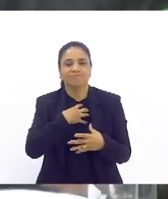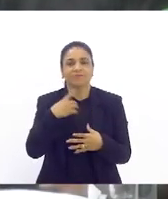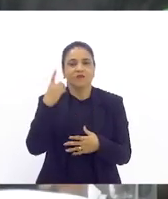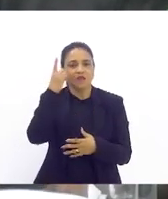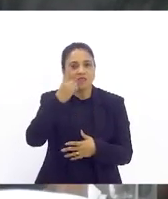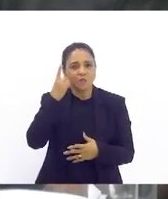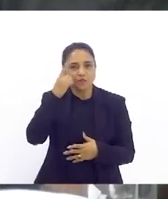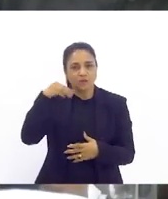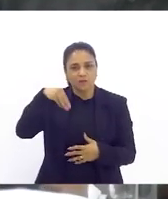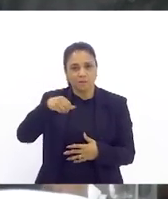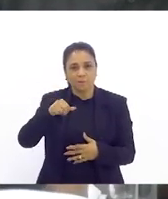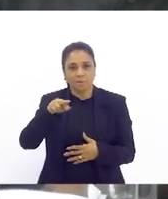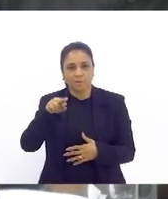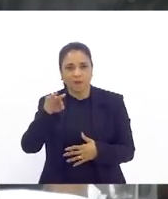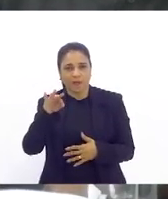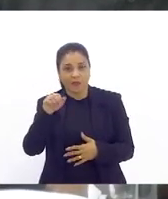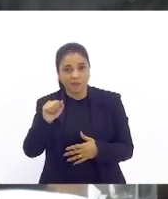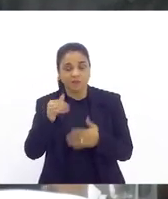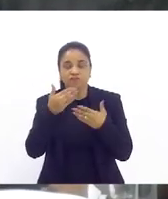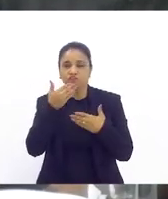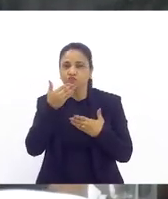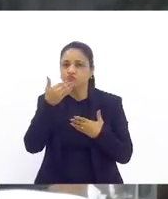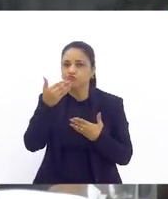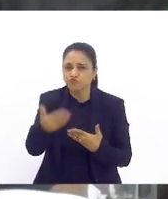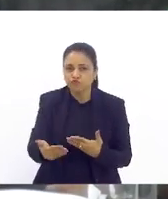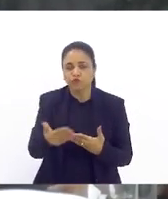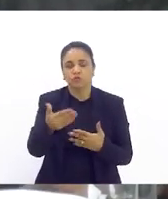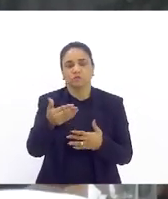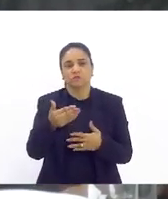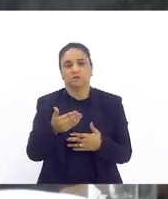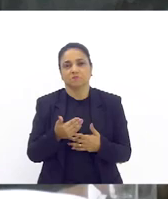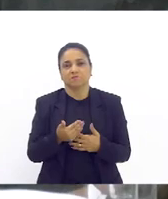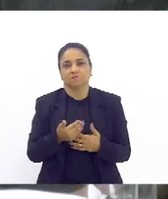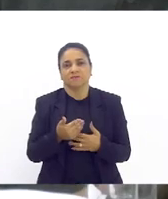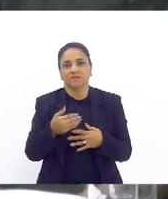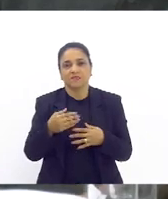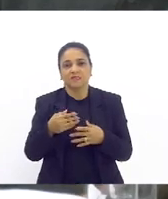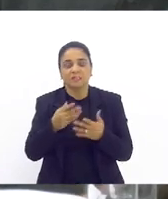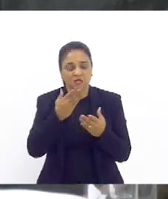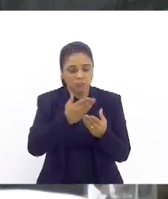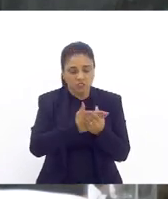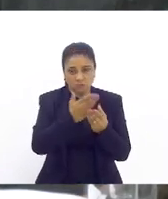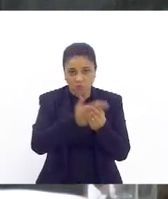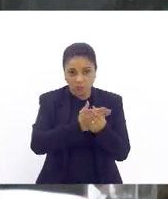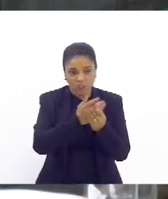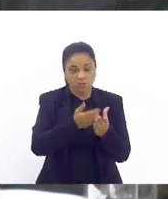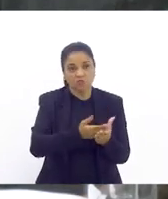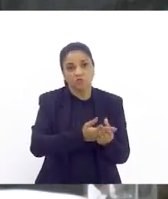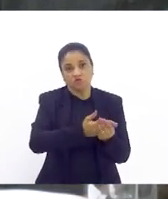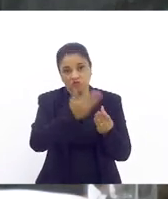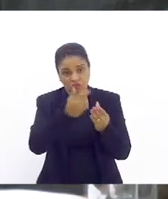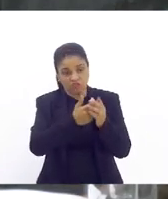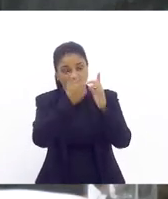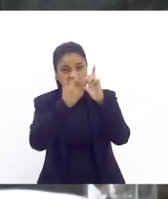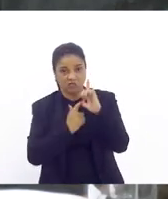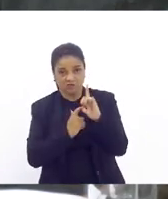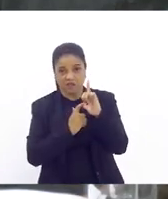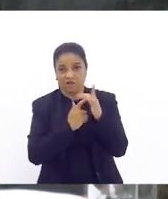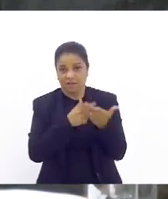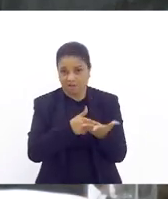concluindo de poder solicitar também que seja desarquivado E que possamos